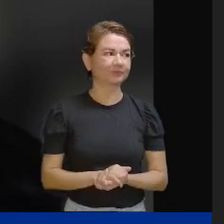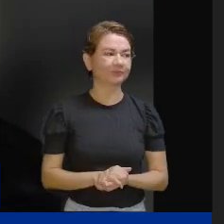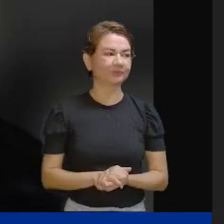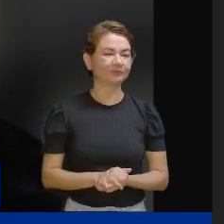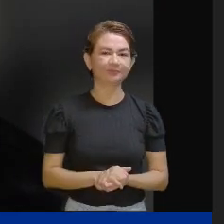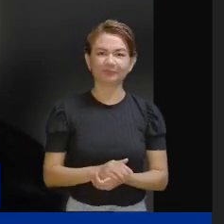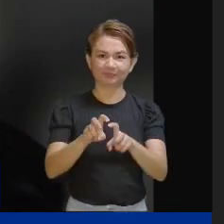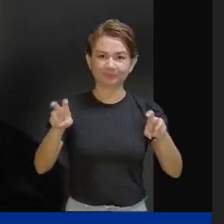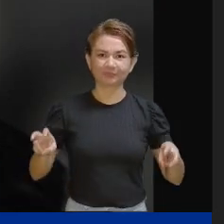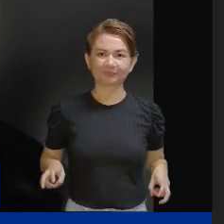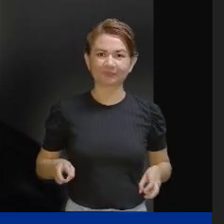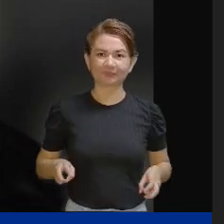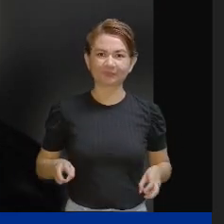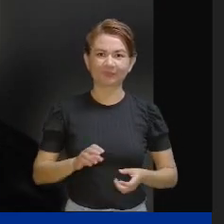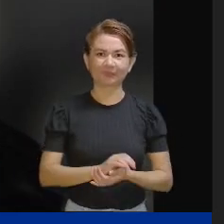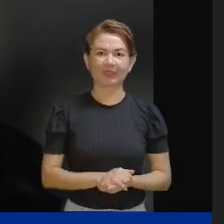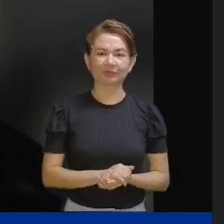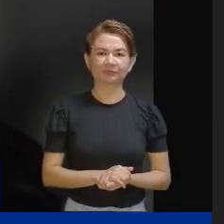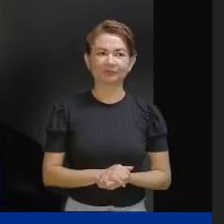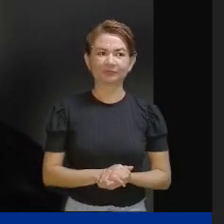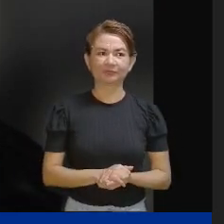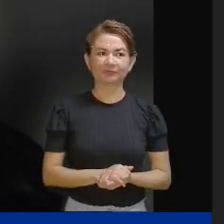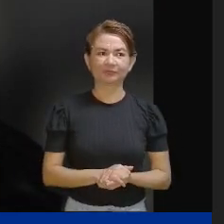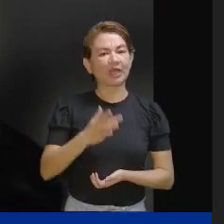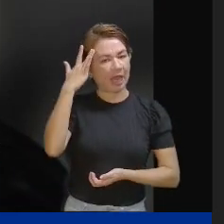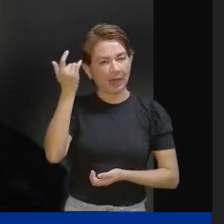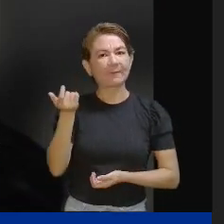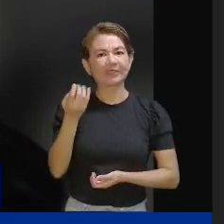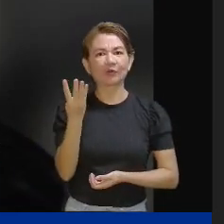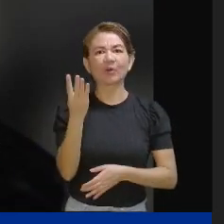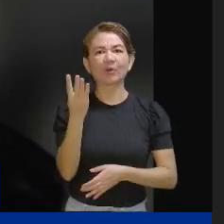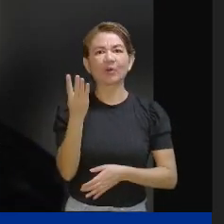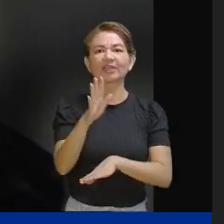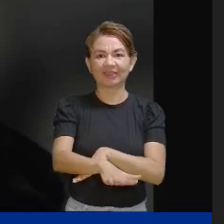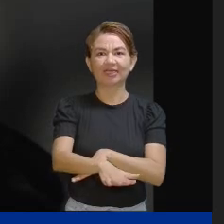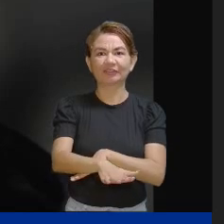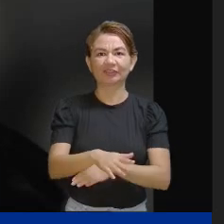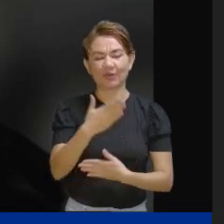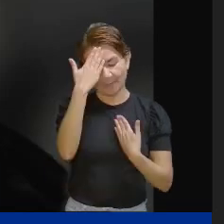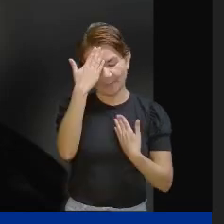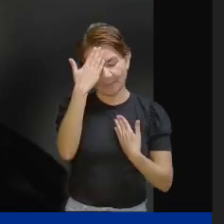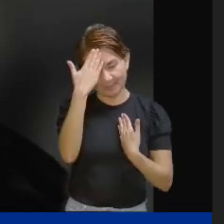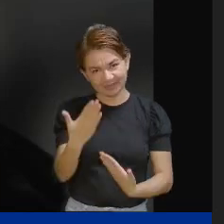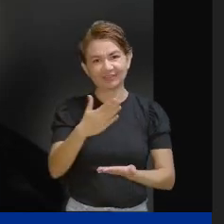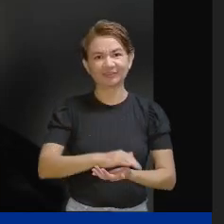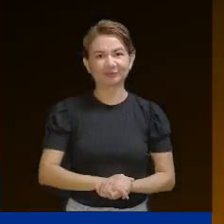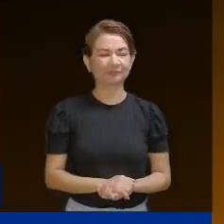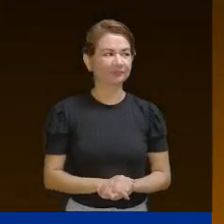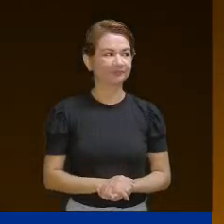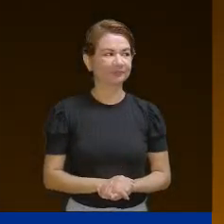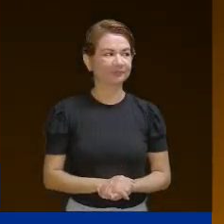os colegas e as colegas para a sessão de amanhã às 16 horas. Muito obrigado.